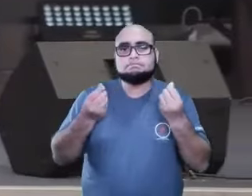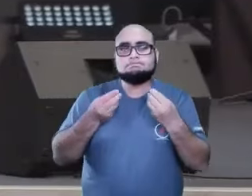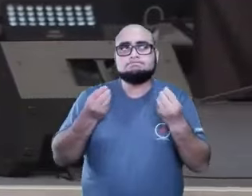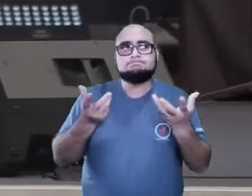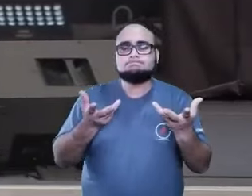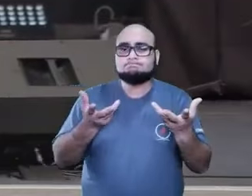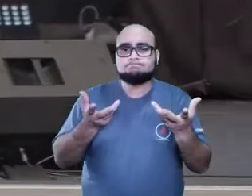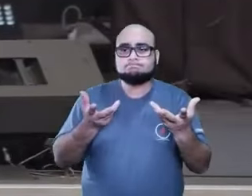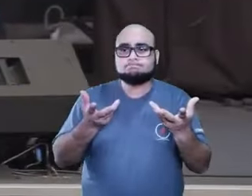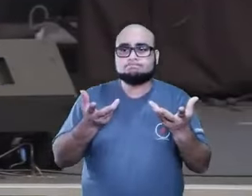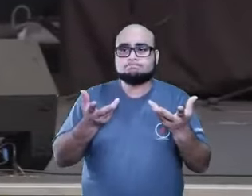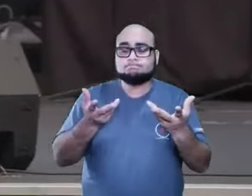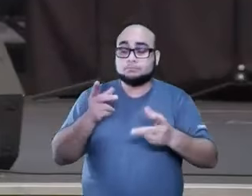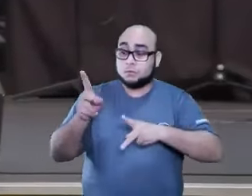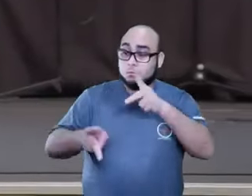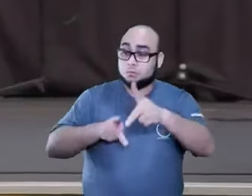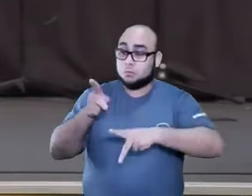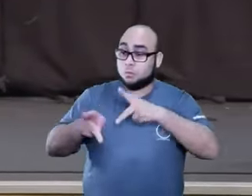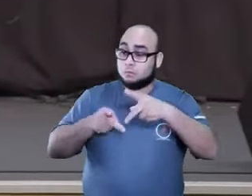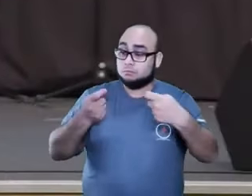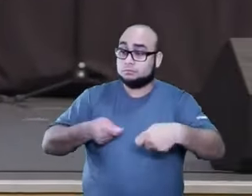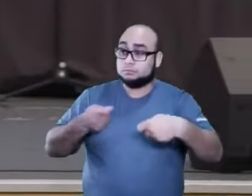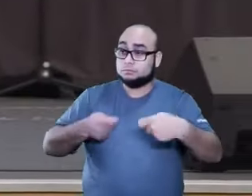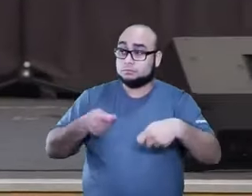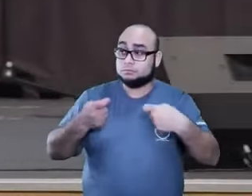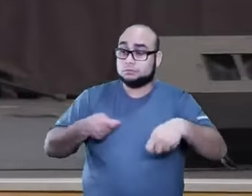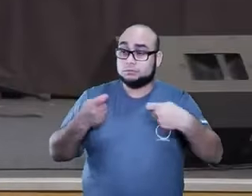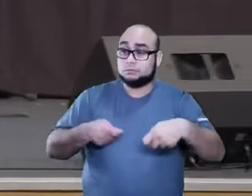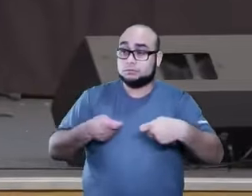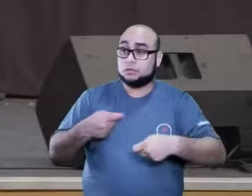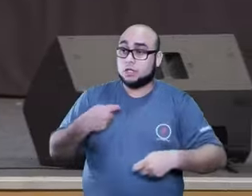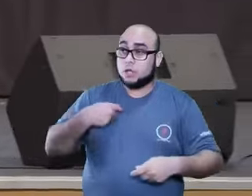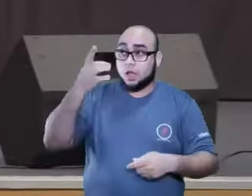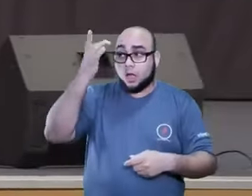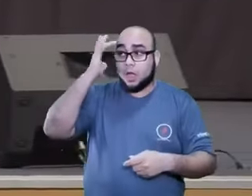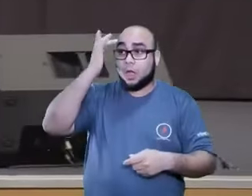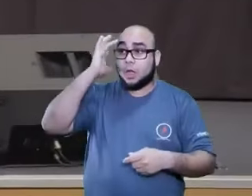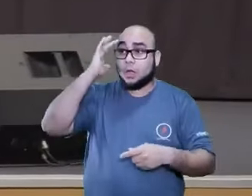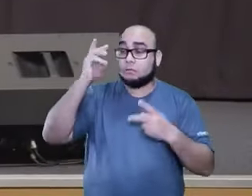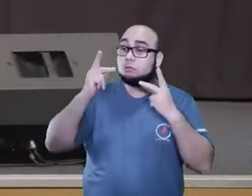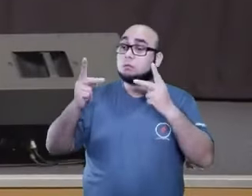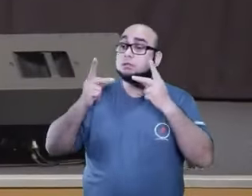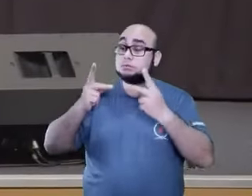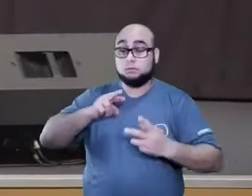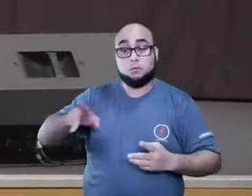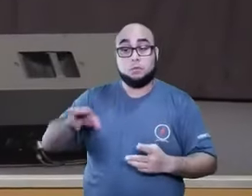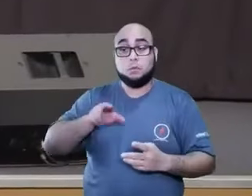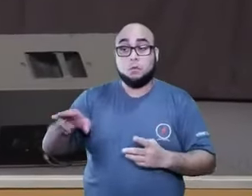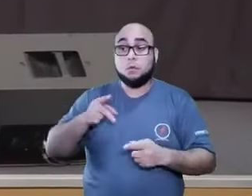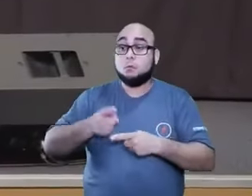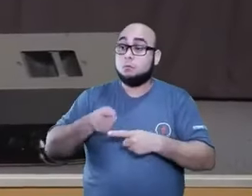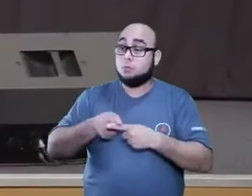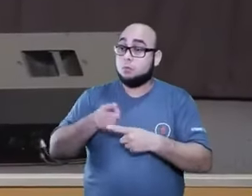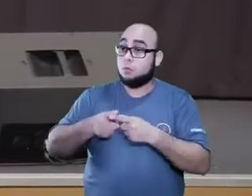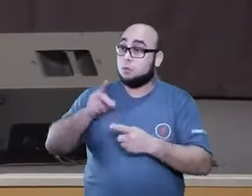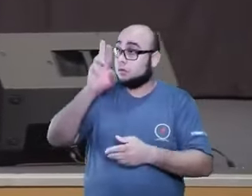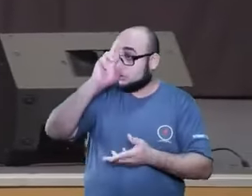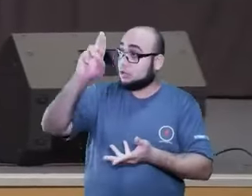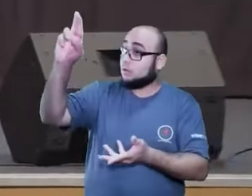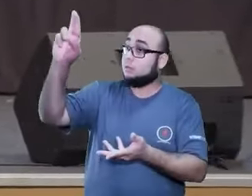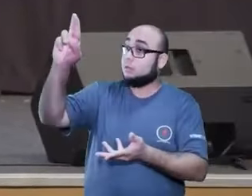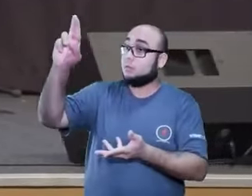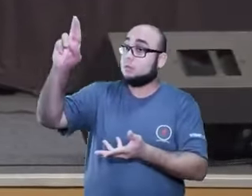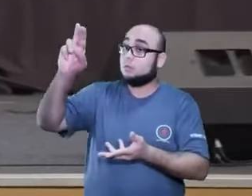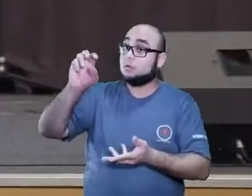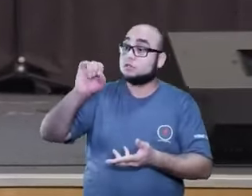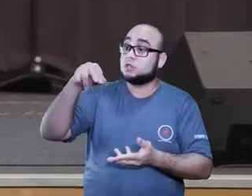o povo precisa ouvir aquilo que eu acho que tem que ouvir. Porque o Senhor de vocês, o dono de vocês, o pastor